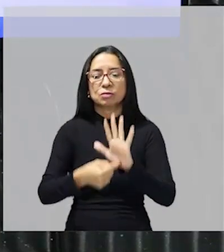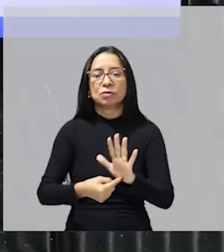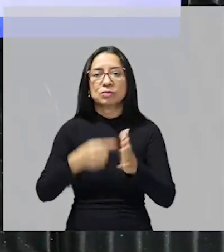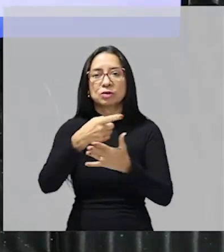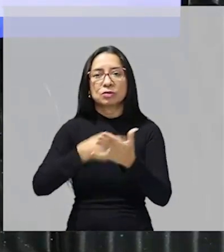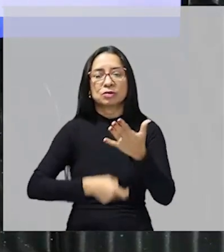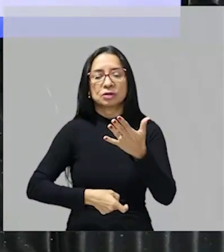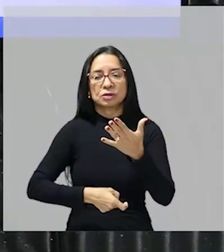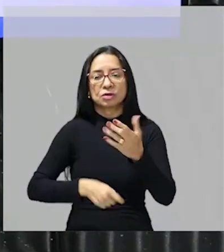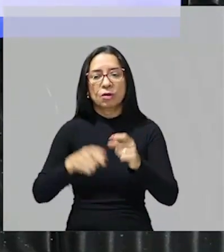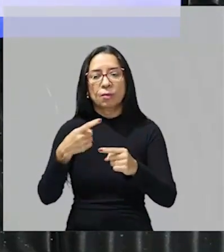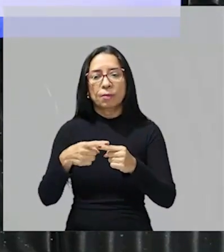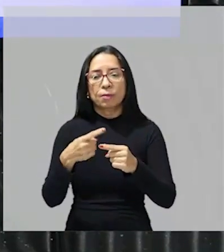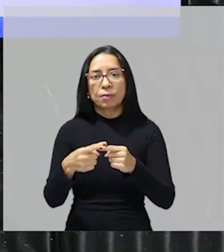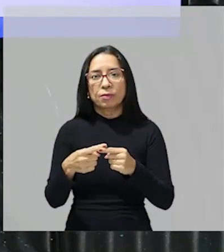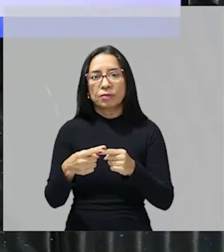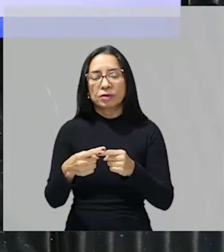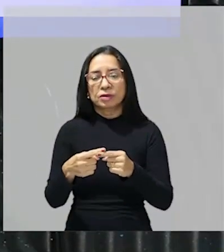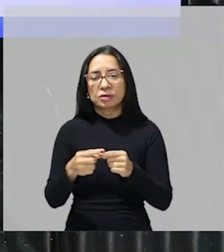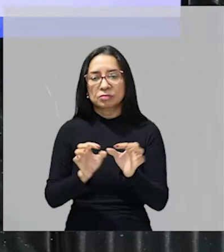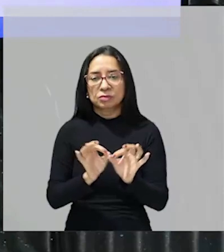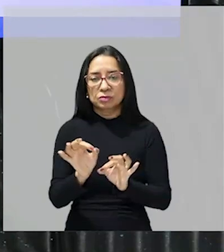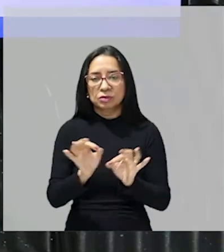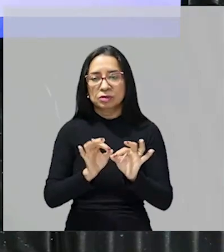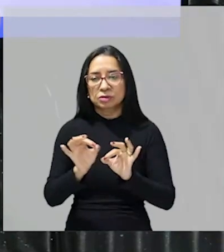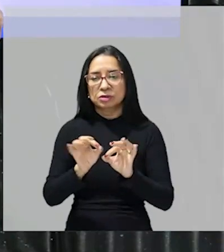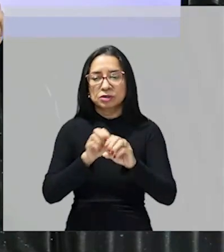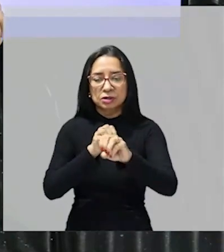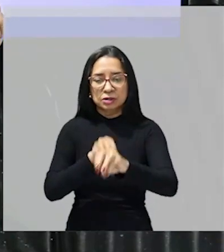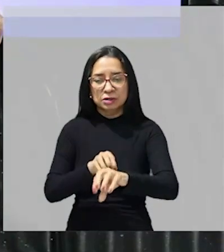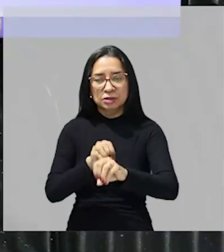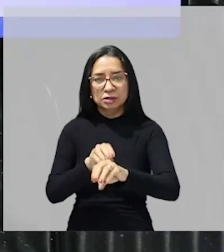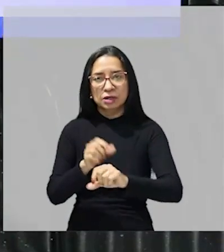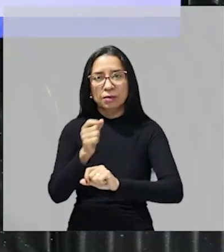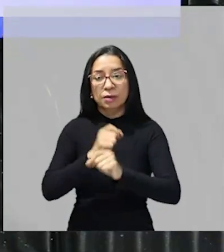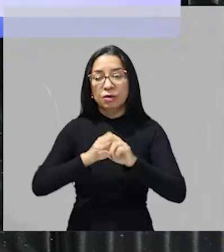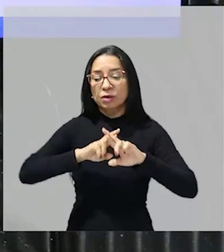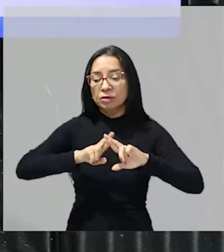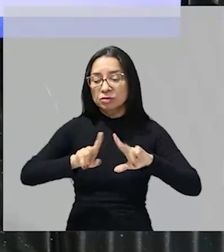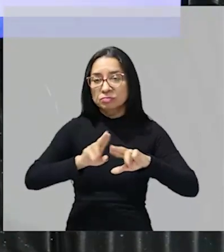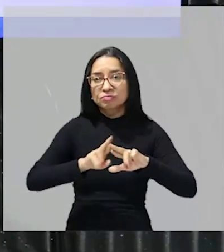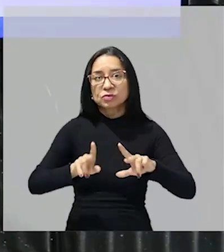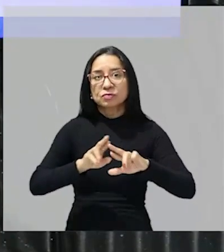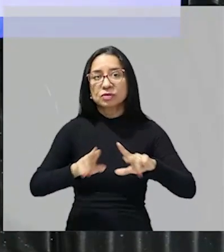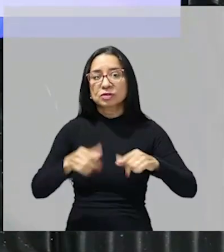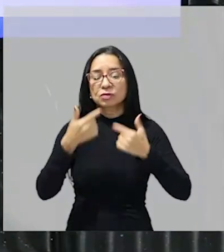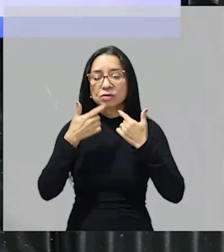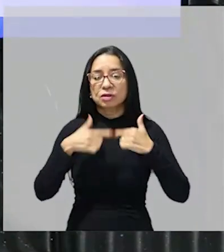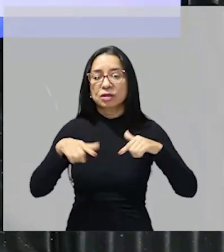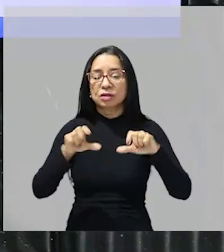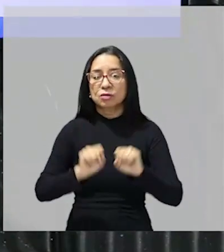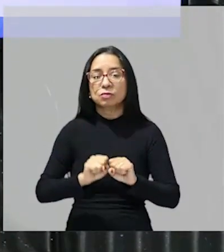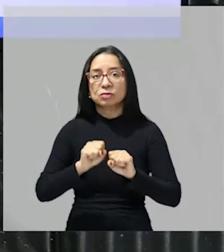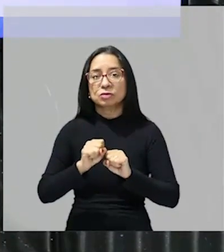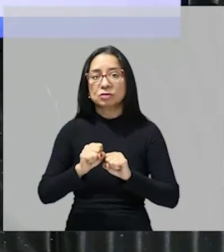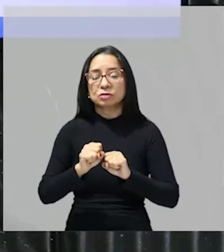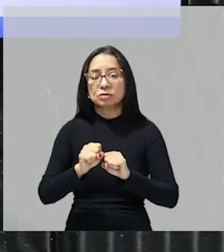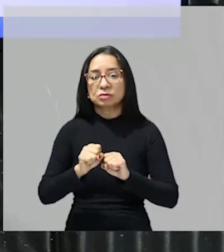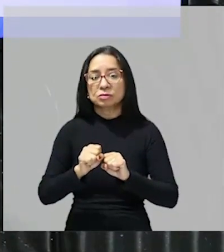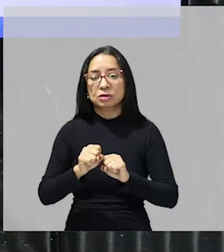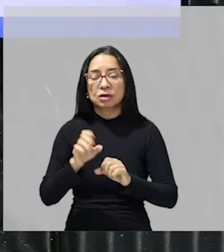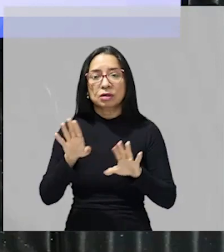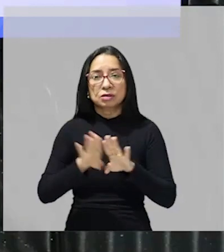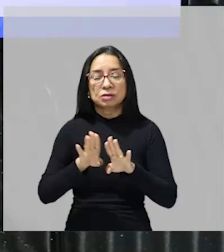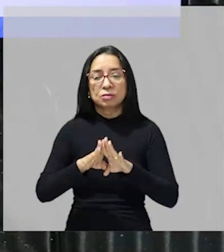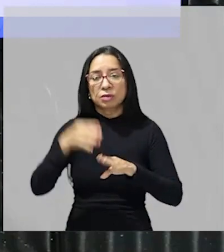de educar para uma diversidade linguística e cultural. Diversidade é a palavra do milênio, né?